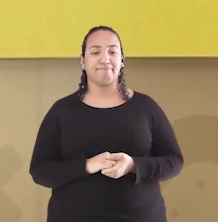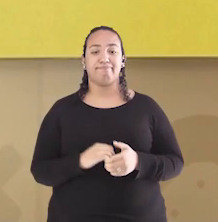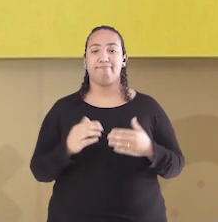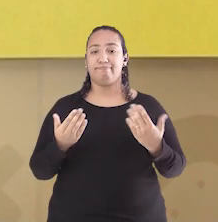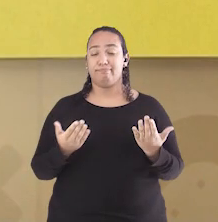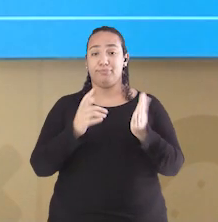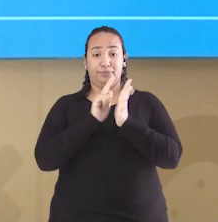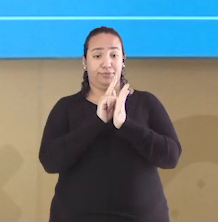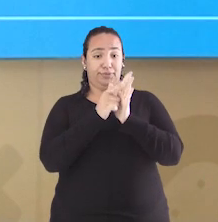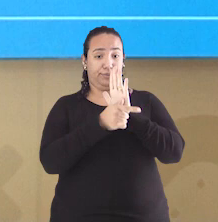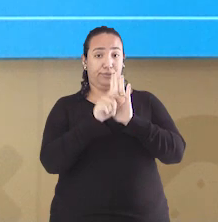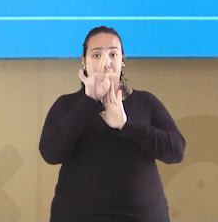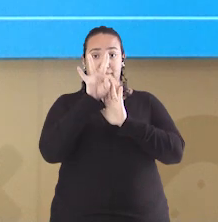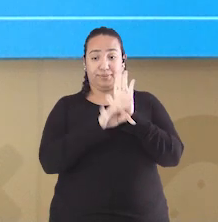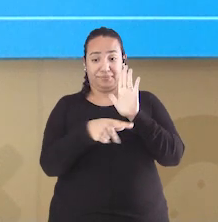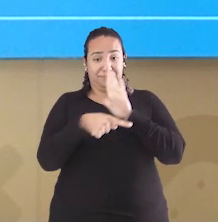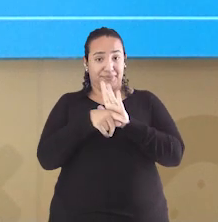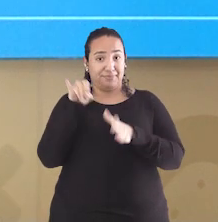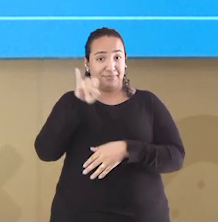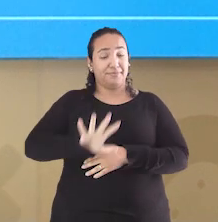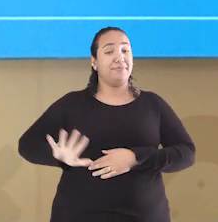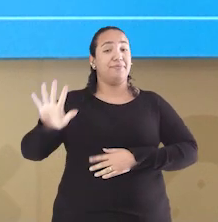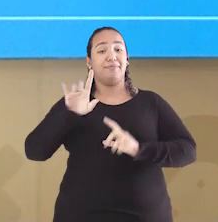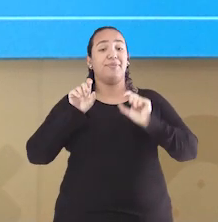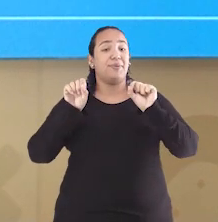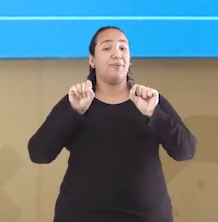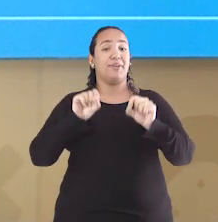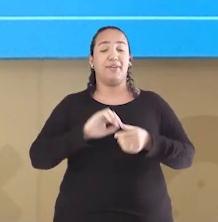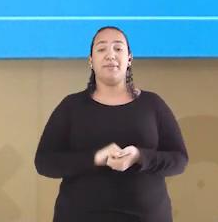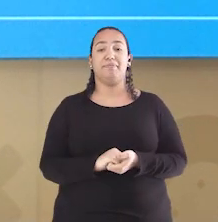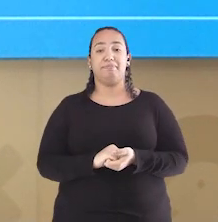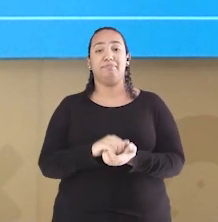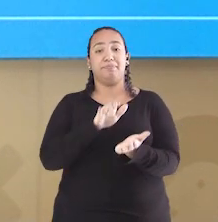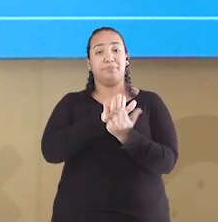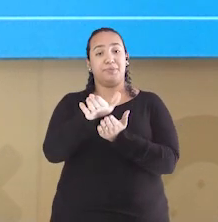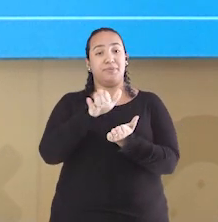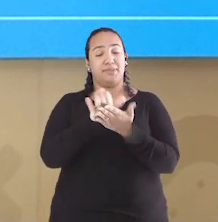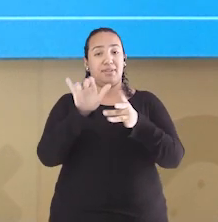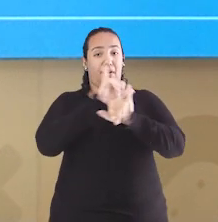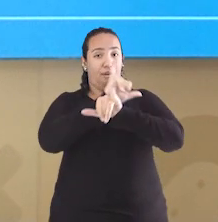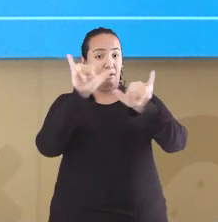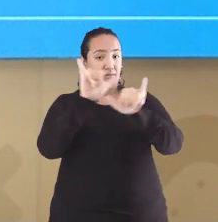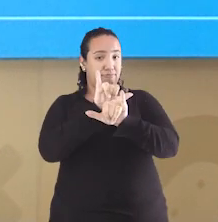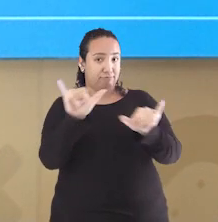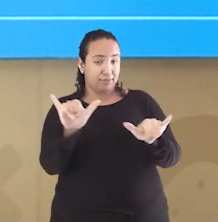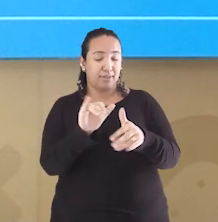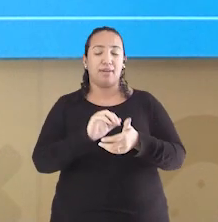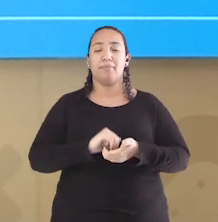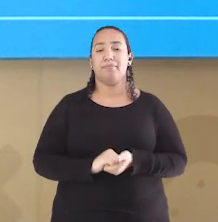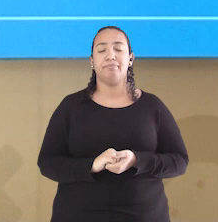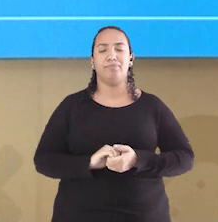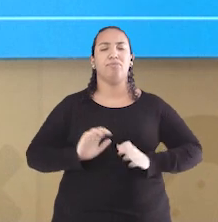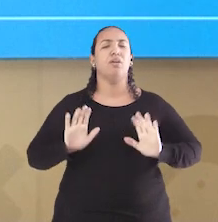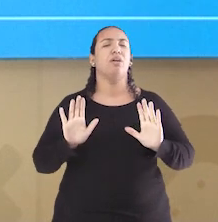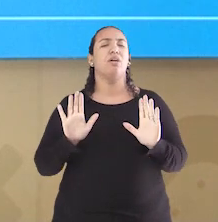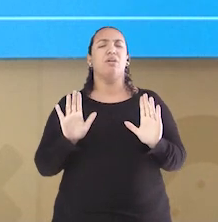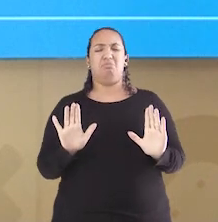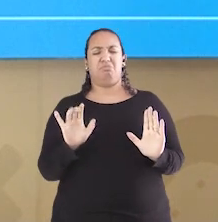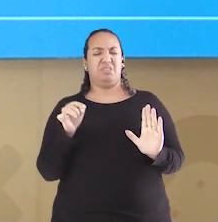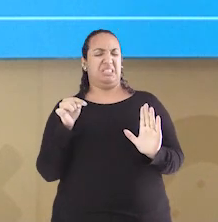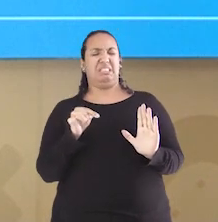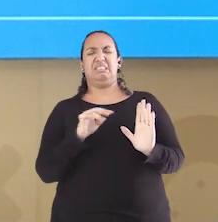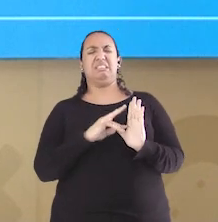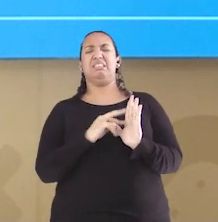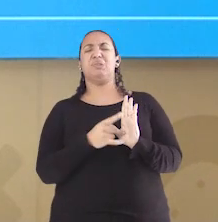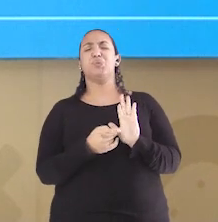O gênero textual que pertence a esse texto é o anúncio publicitário. Mas o